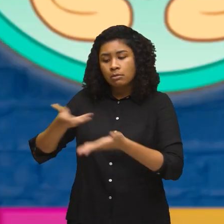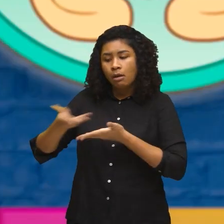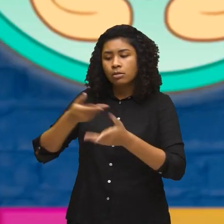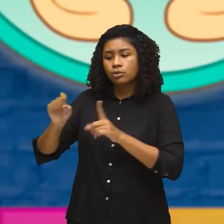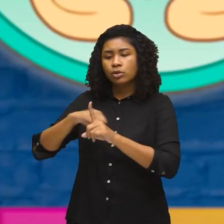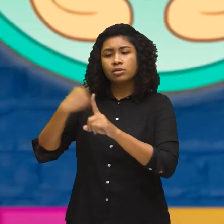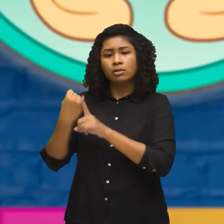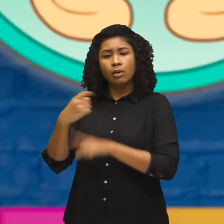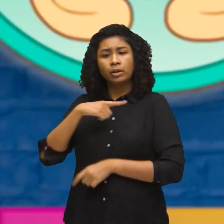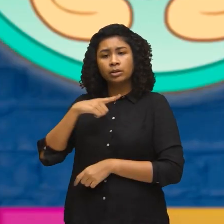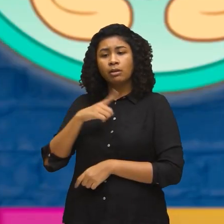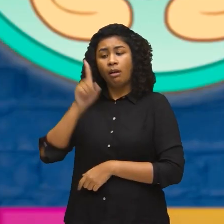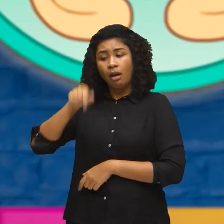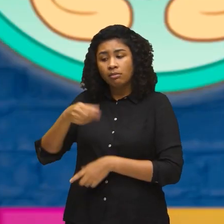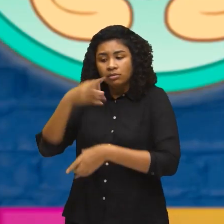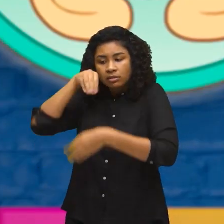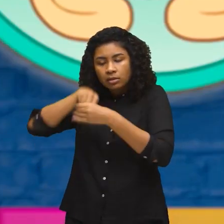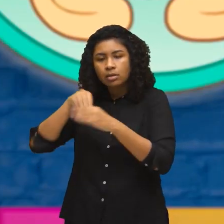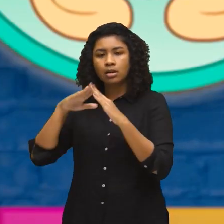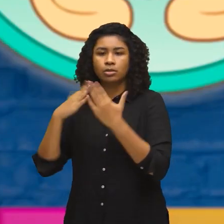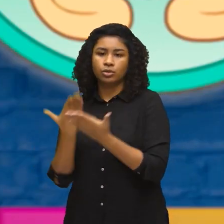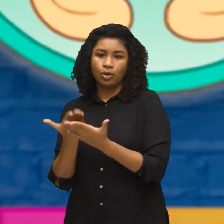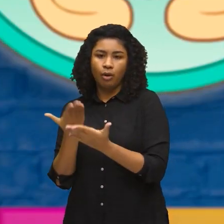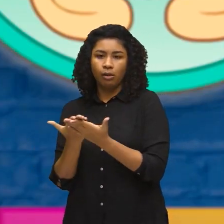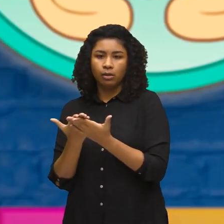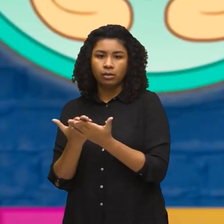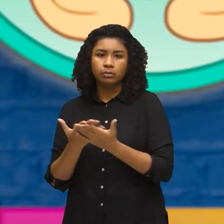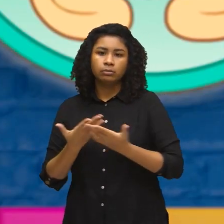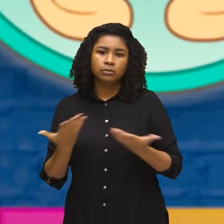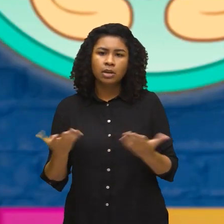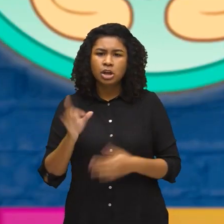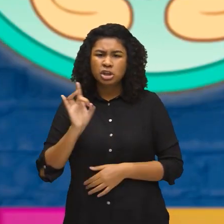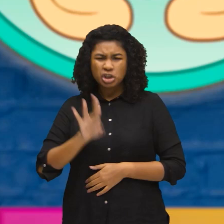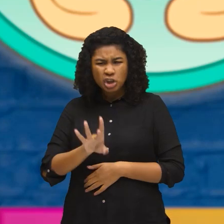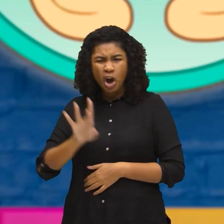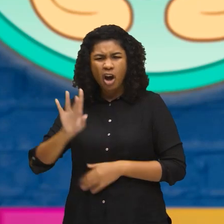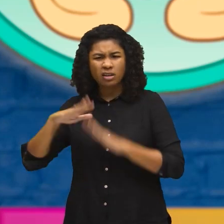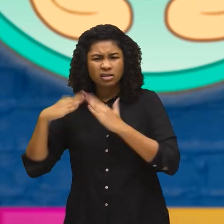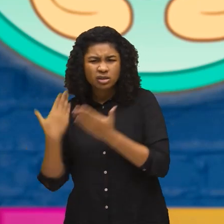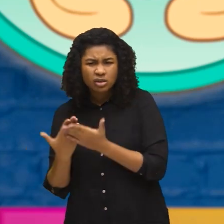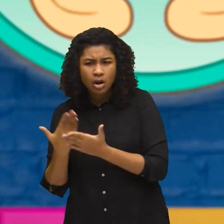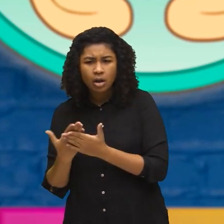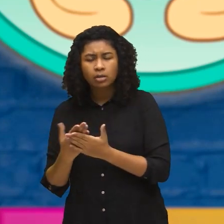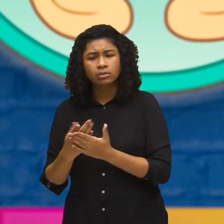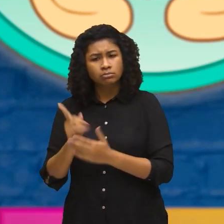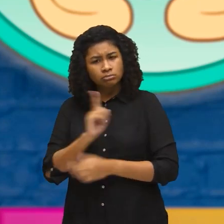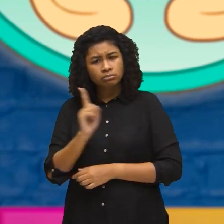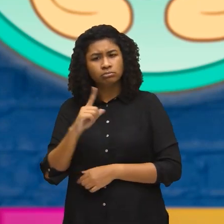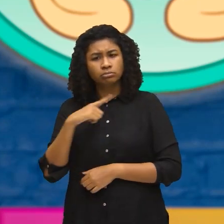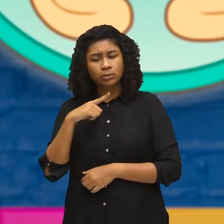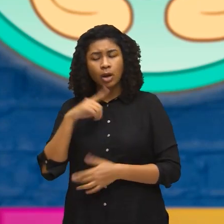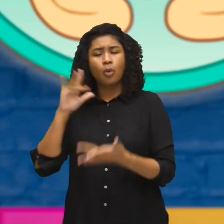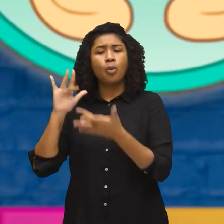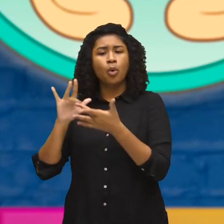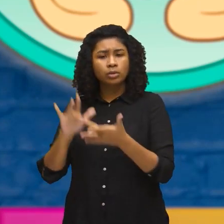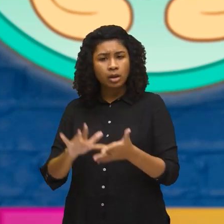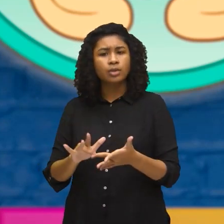né? Então, não necessariamente fica somente na escola, mas todo aquele contexto,